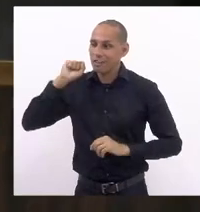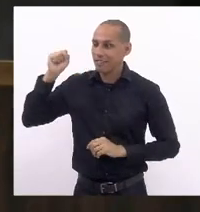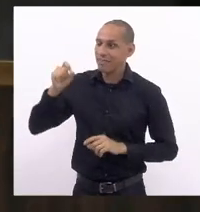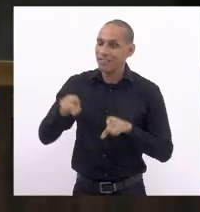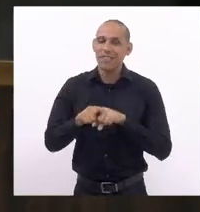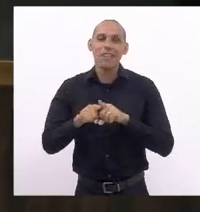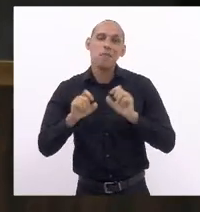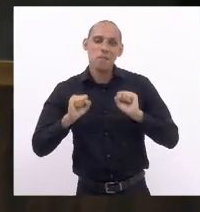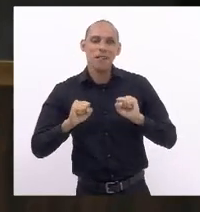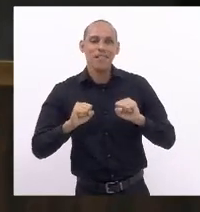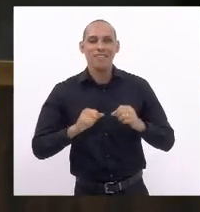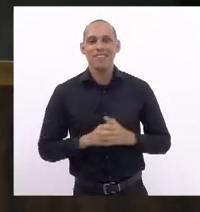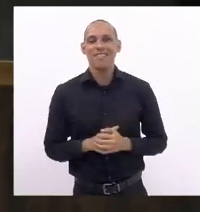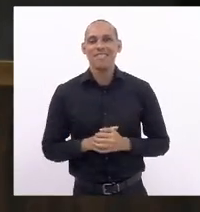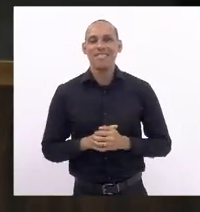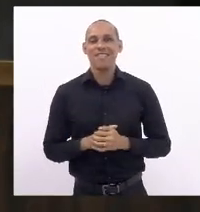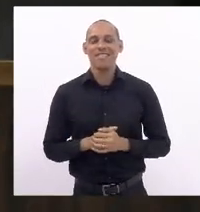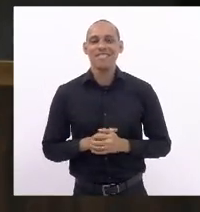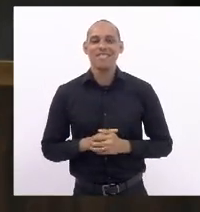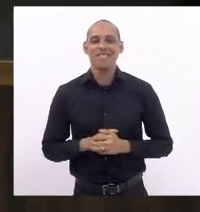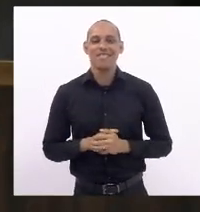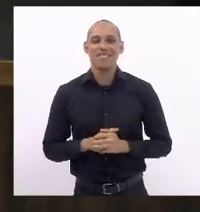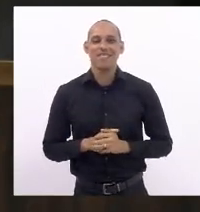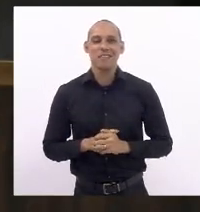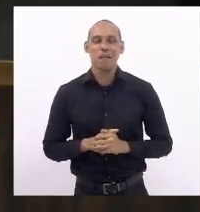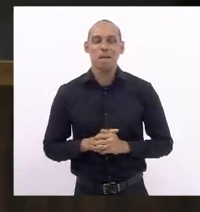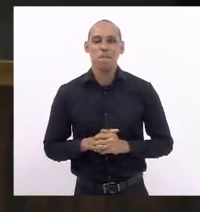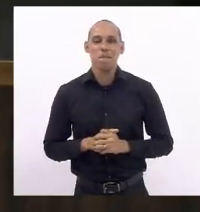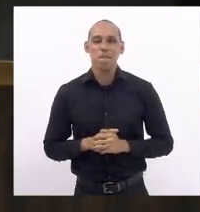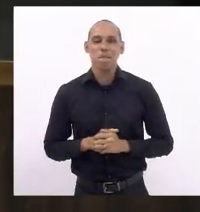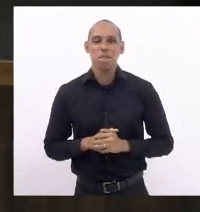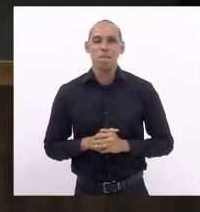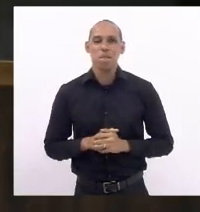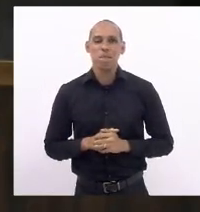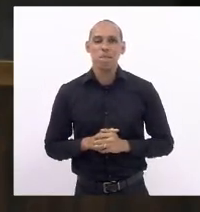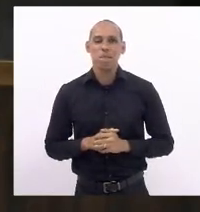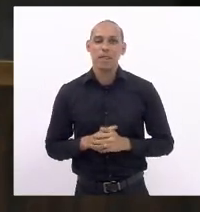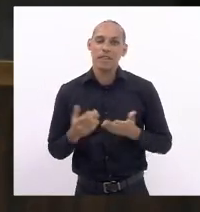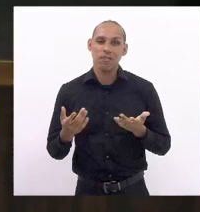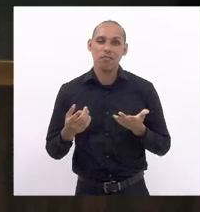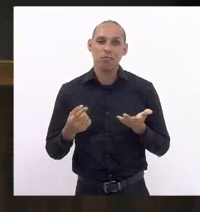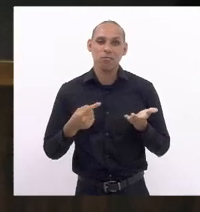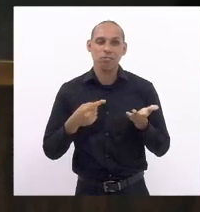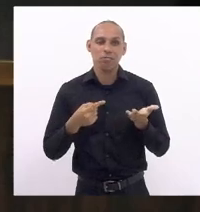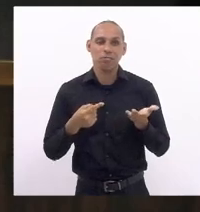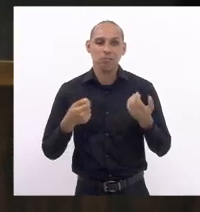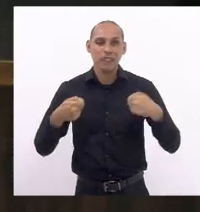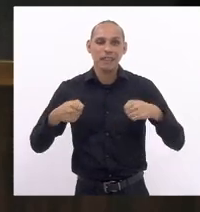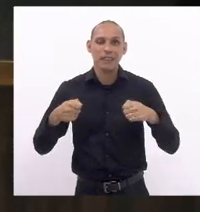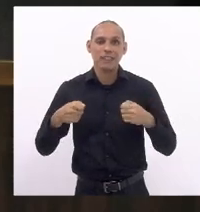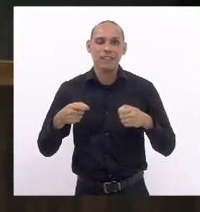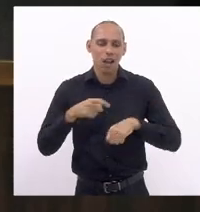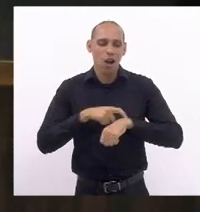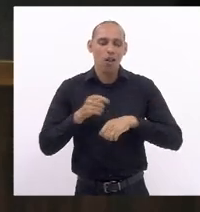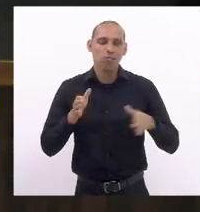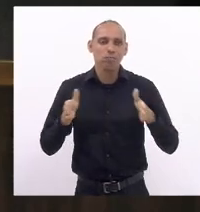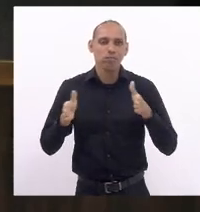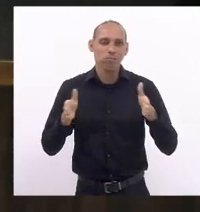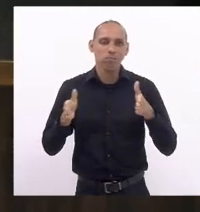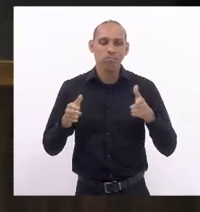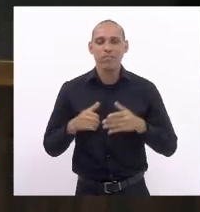ser o momento. Mas tem que conhecer, tem que... Tá fechando por essas horas. Estão